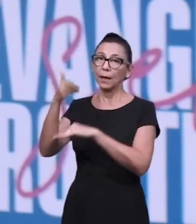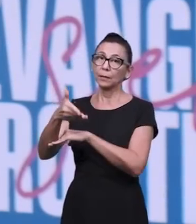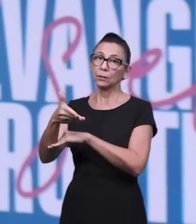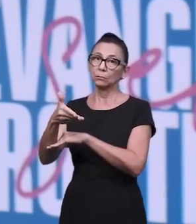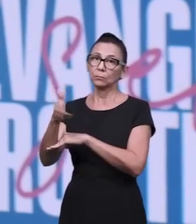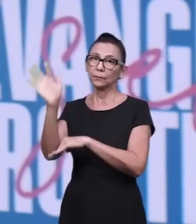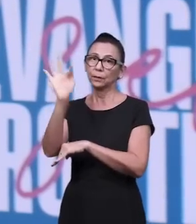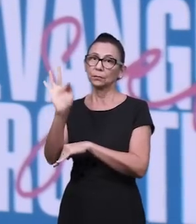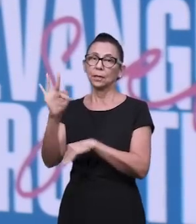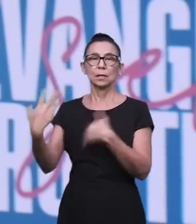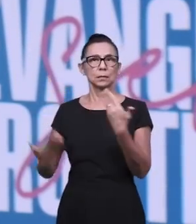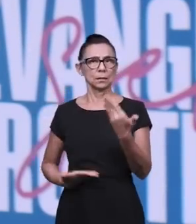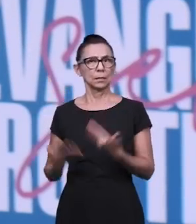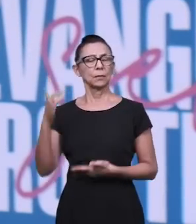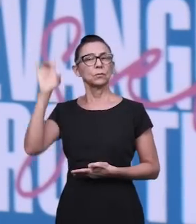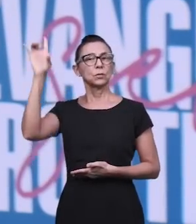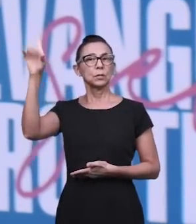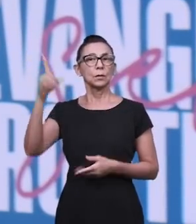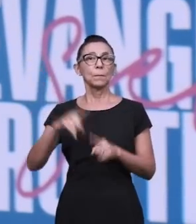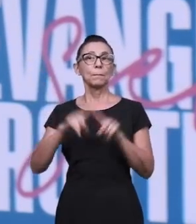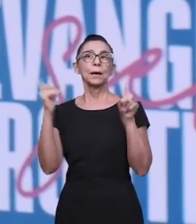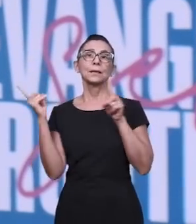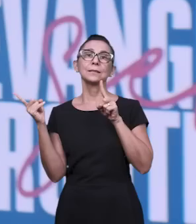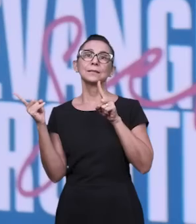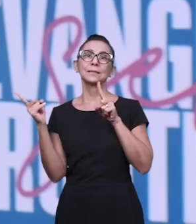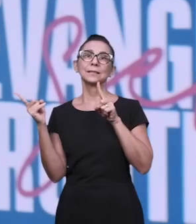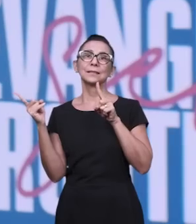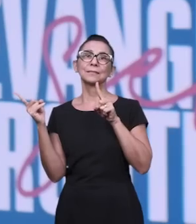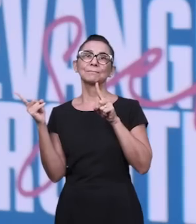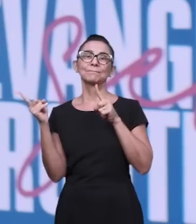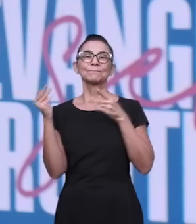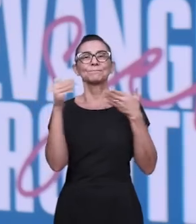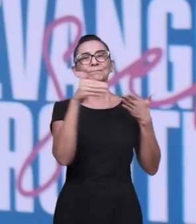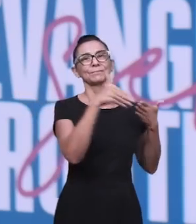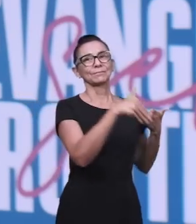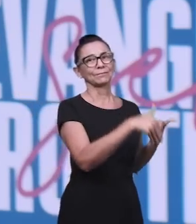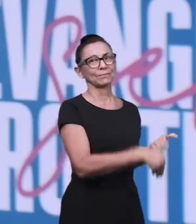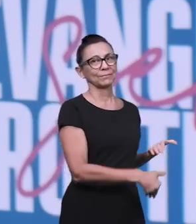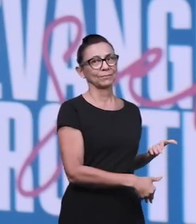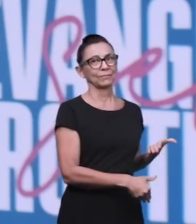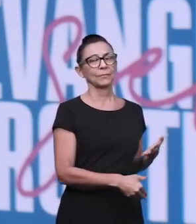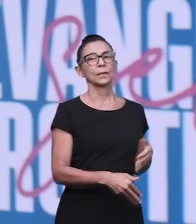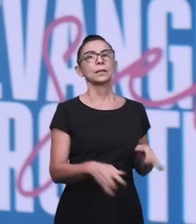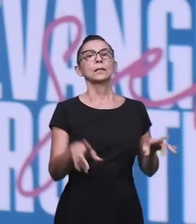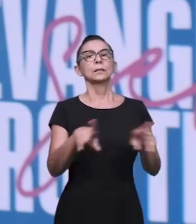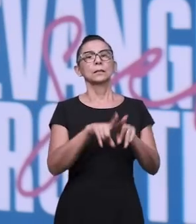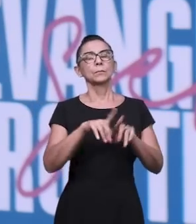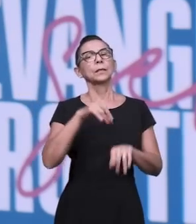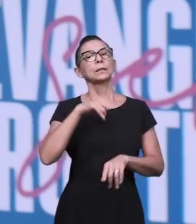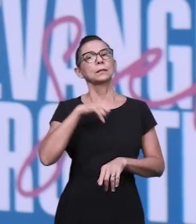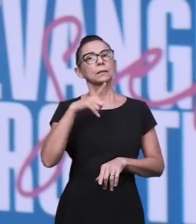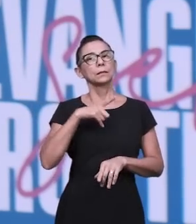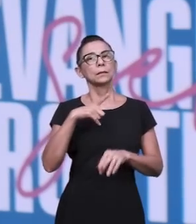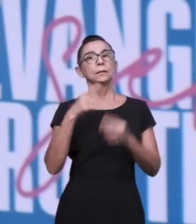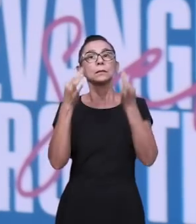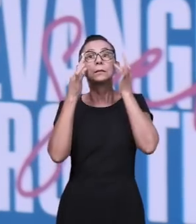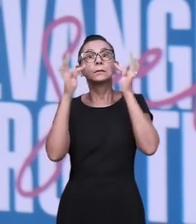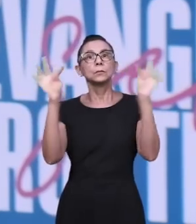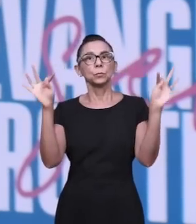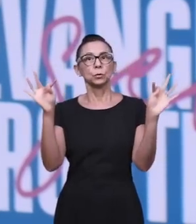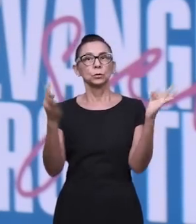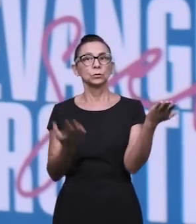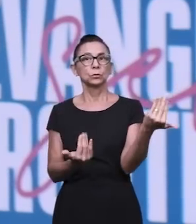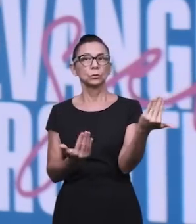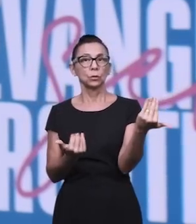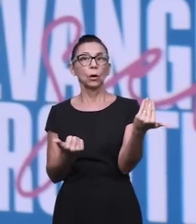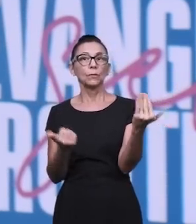desviadas. Mas nós temos muitos exemplos do contrário, de jovens que entraram na faculdade tendo uma experiência real